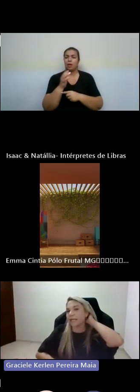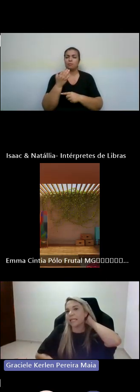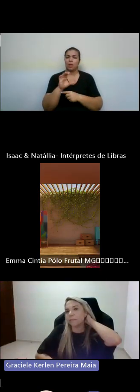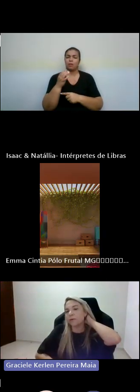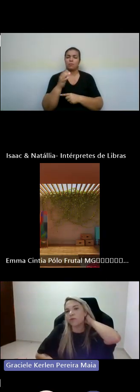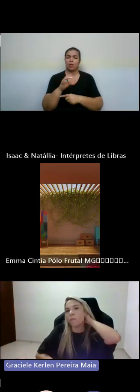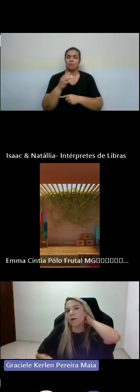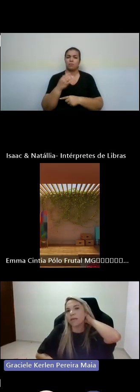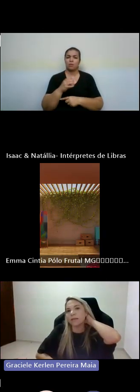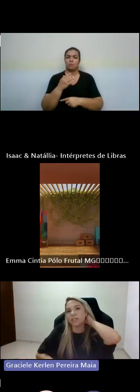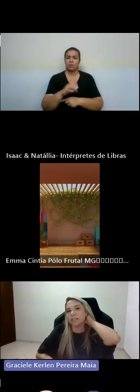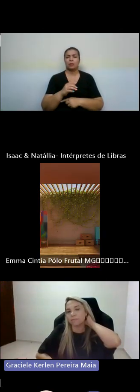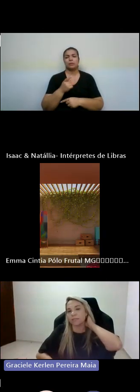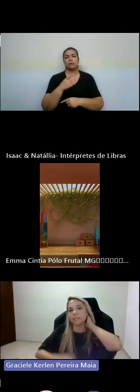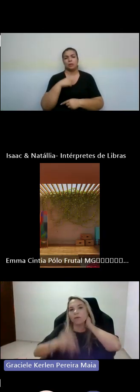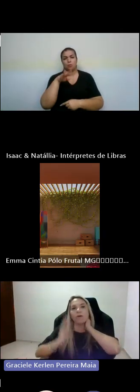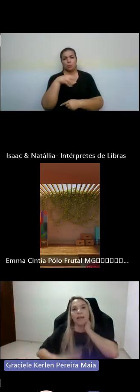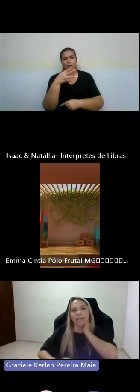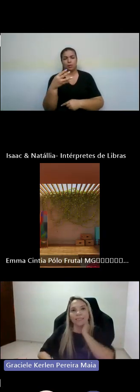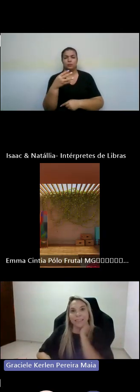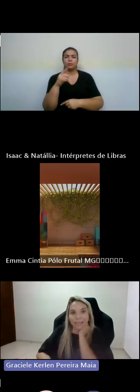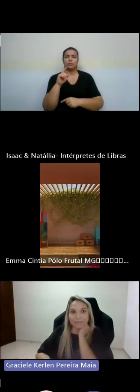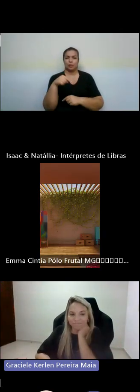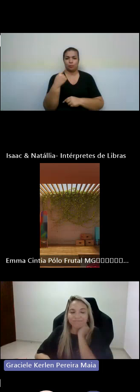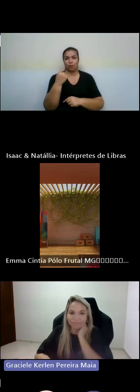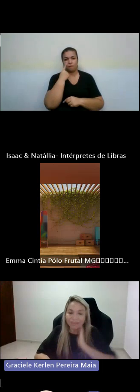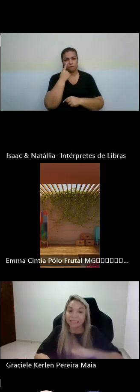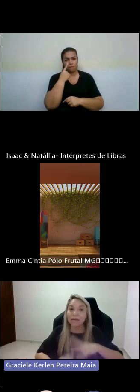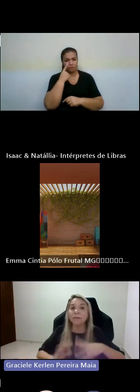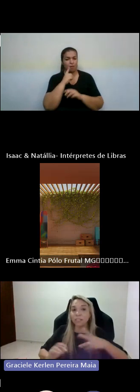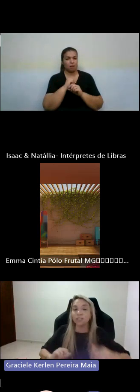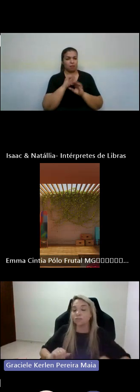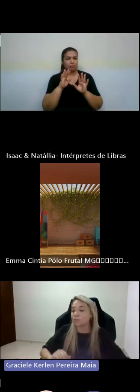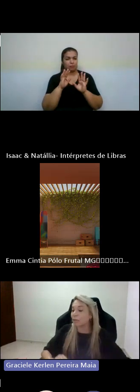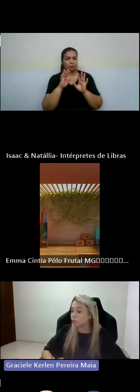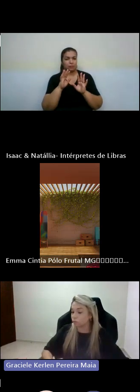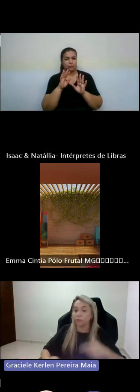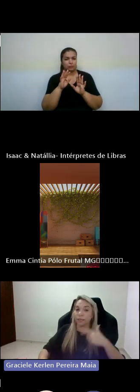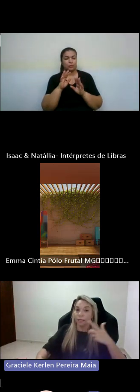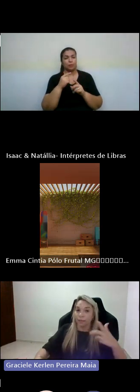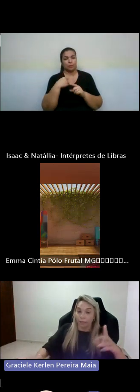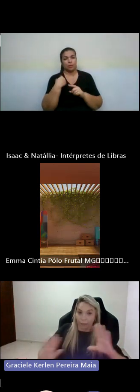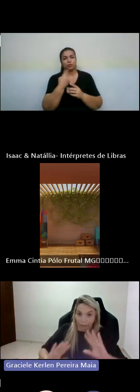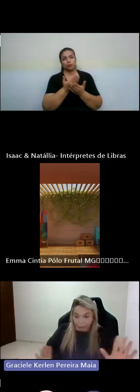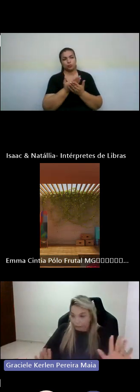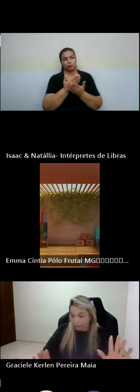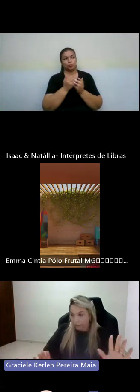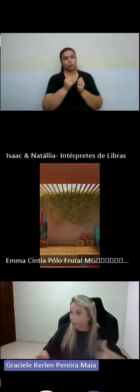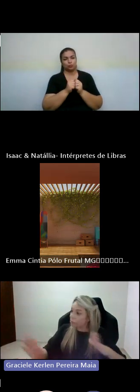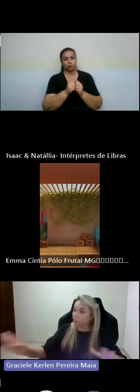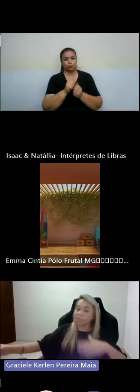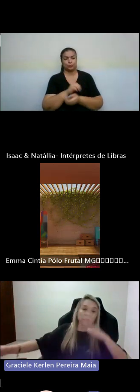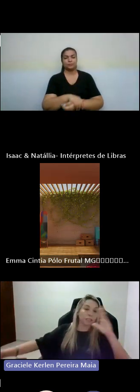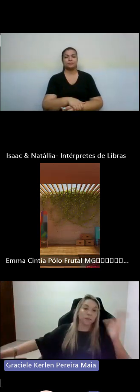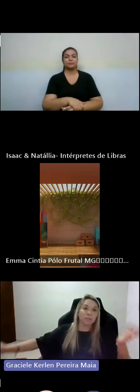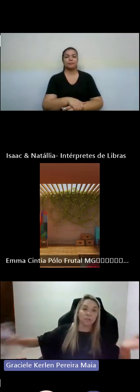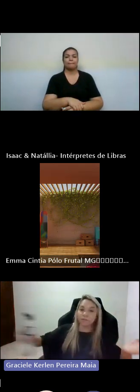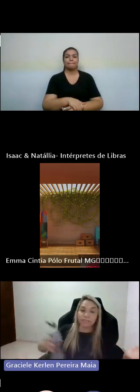tem ele lá, depois com um pouquinho mais de tempo, vocês dão uma olhada nele, tá, para a gente estudar junto. Então,